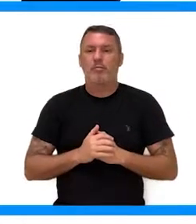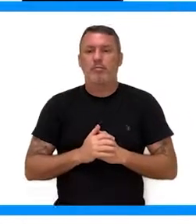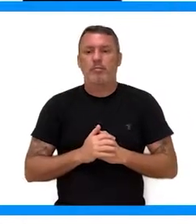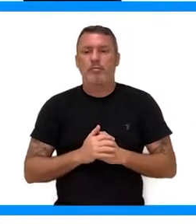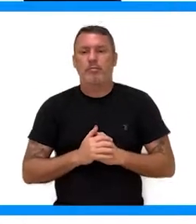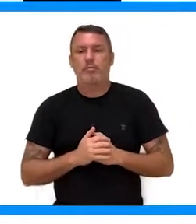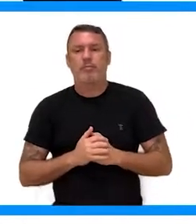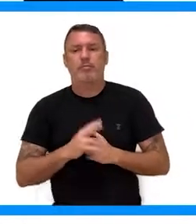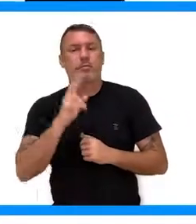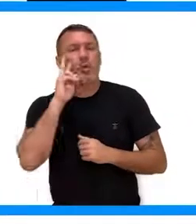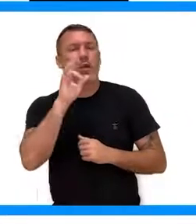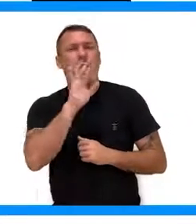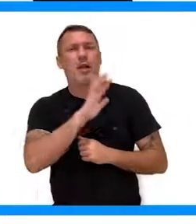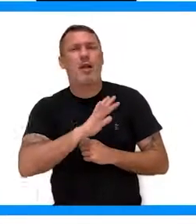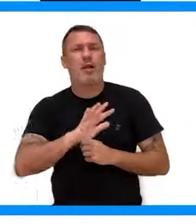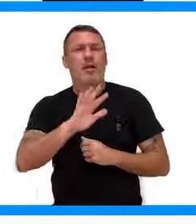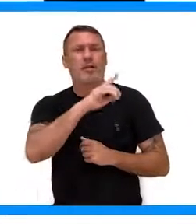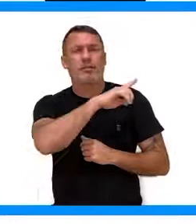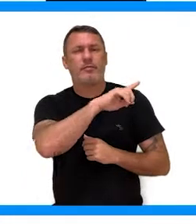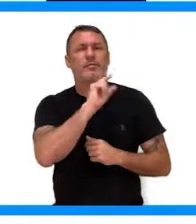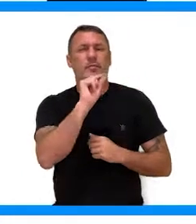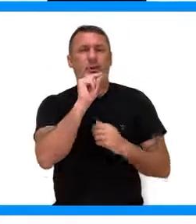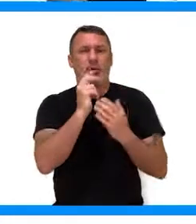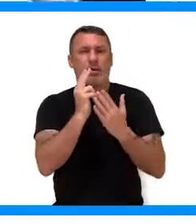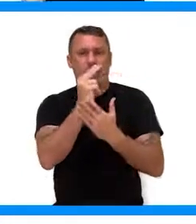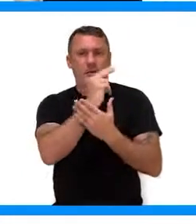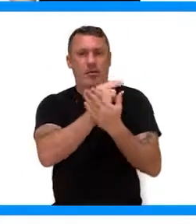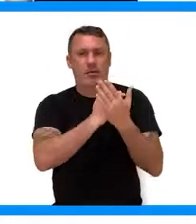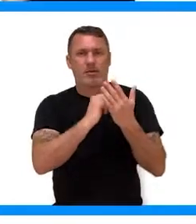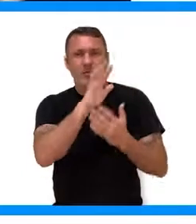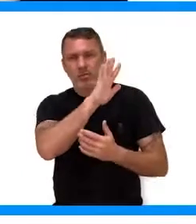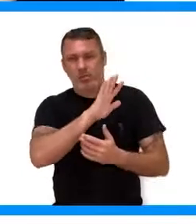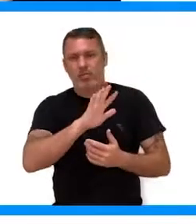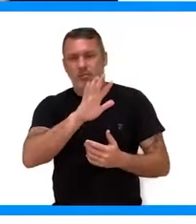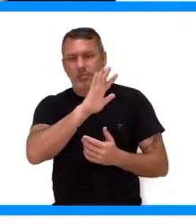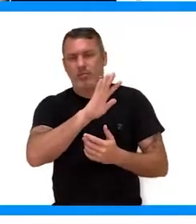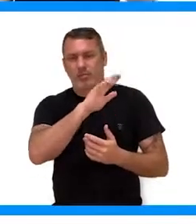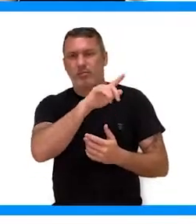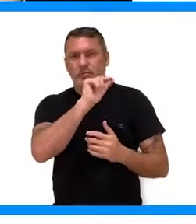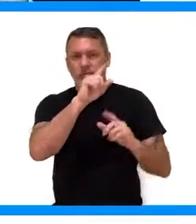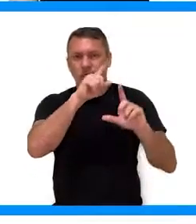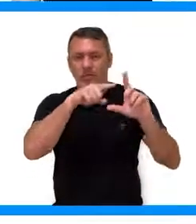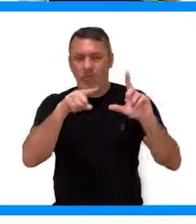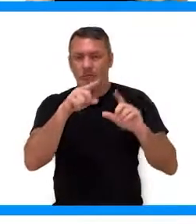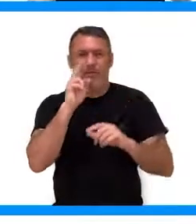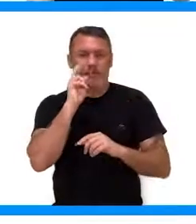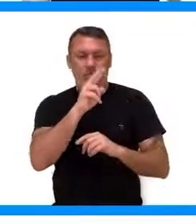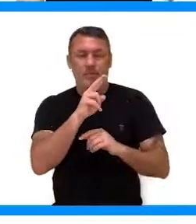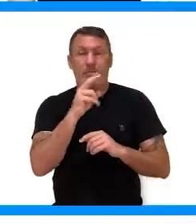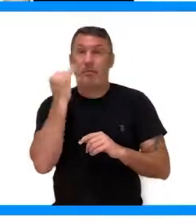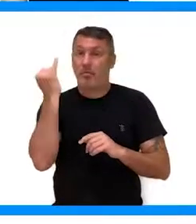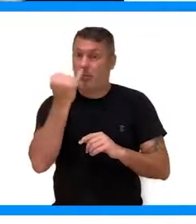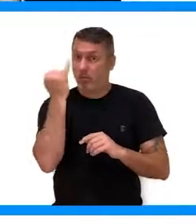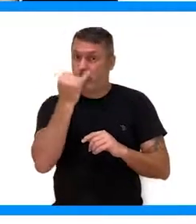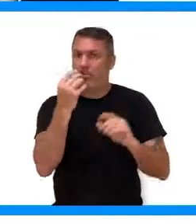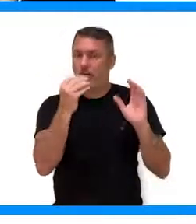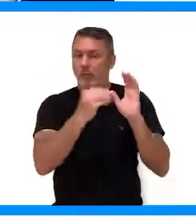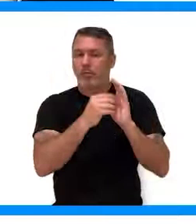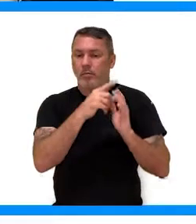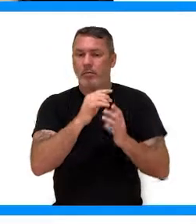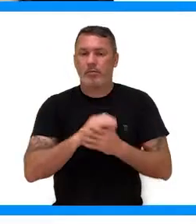sentido. Aqui nós temos uma representação gráfica e um registro de um dado importantíssimo.